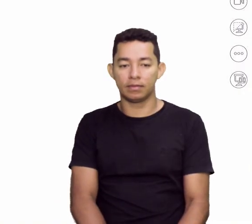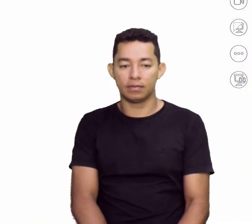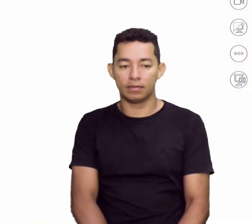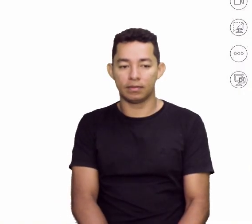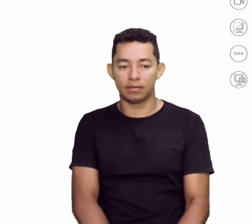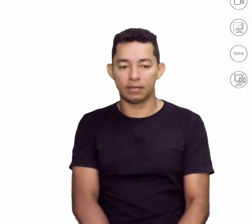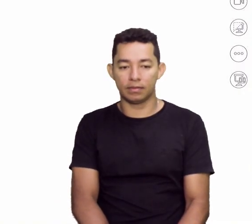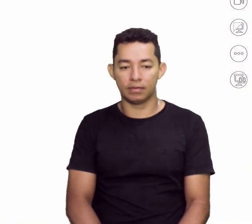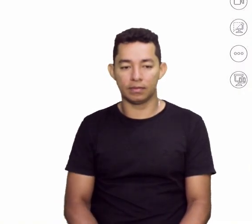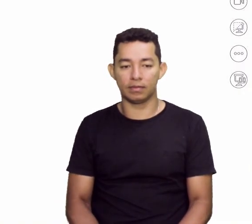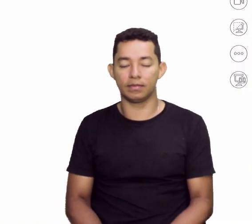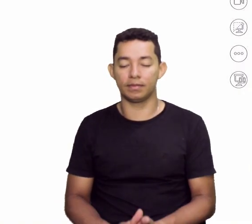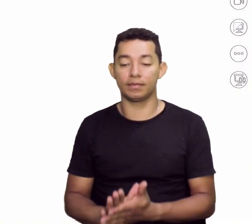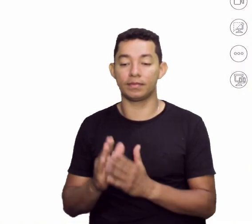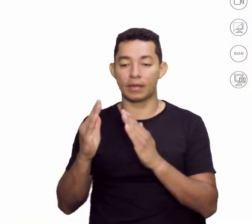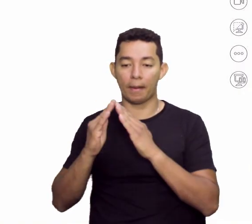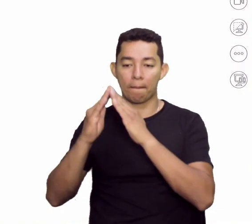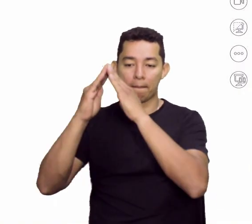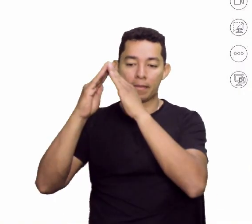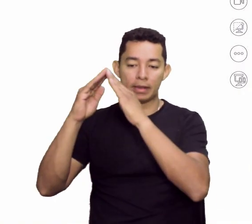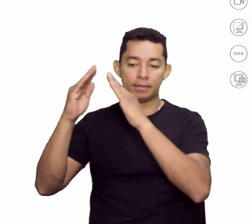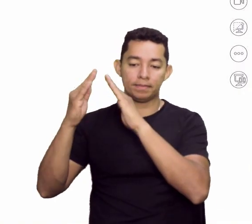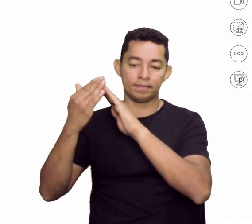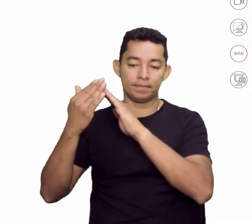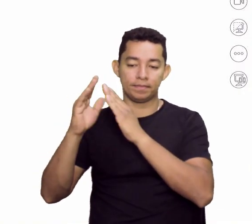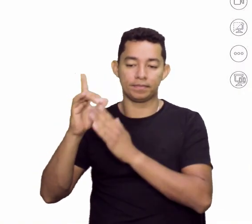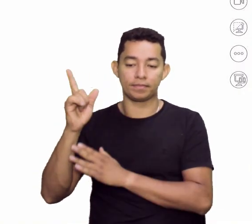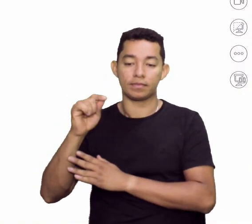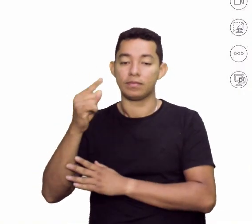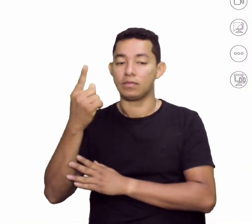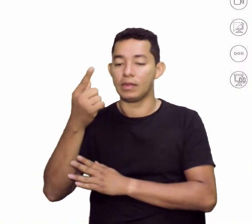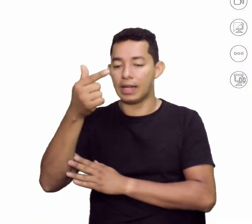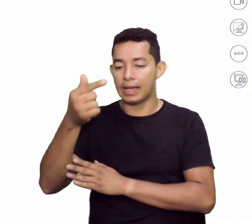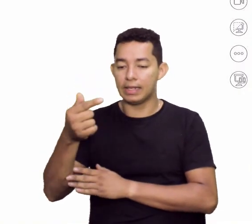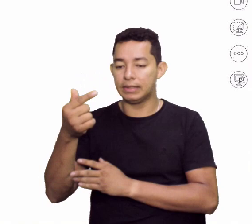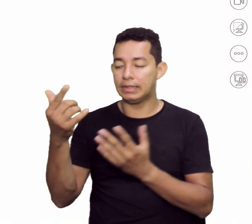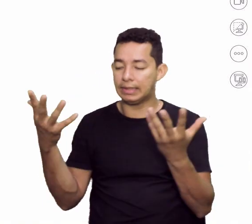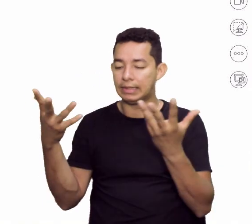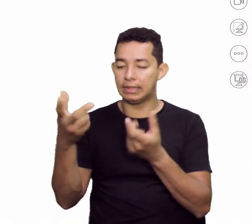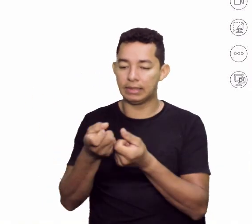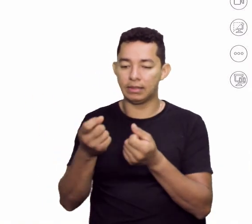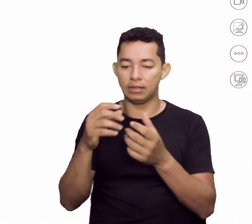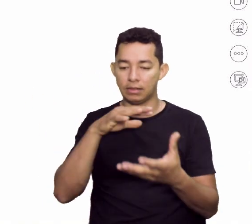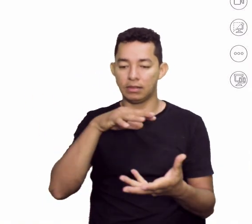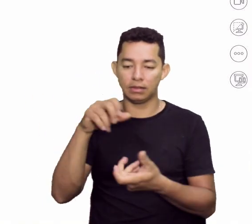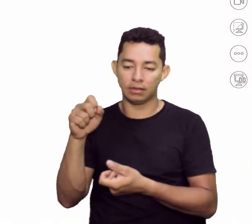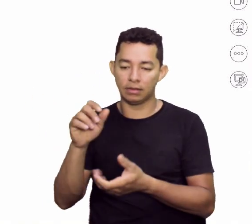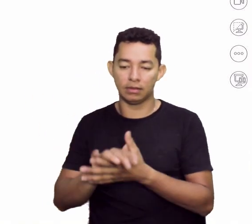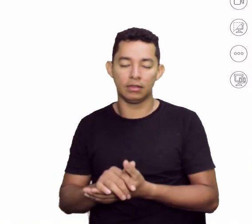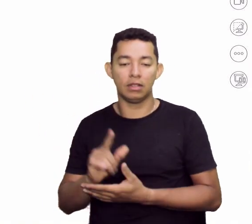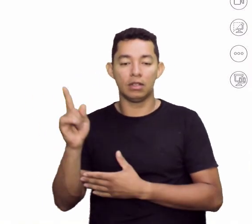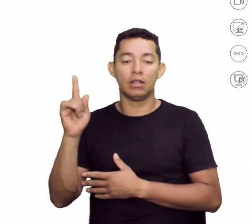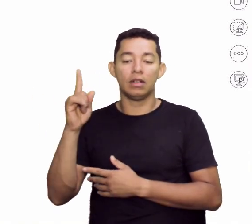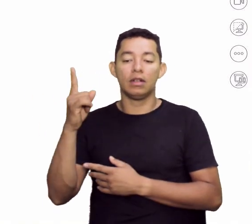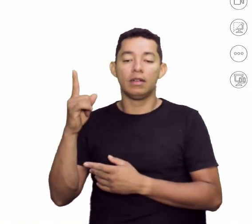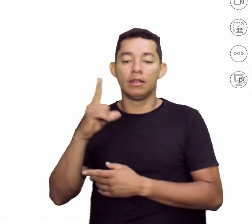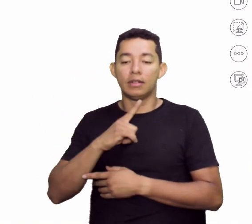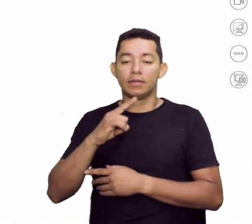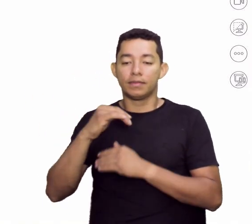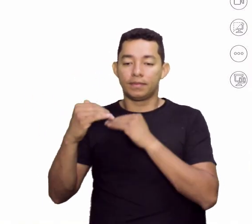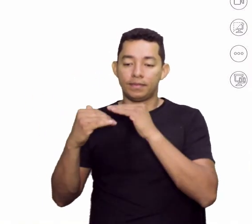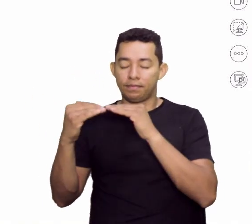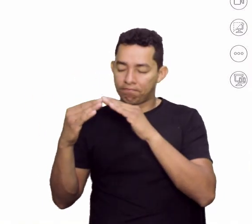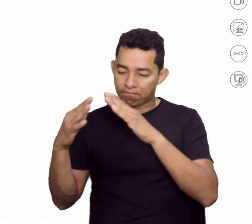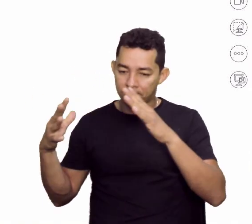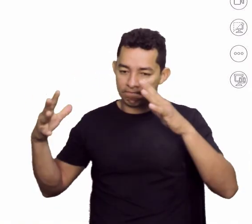As pirâmides, tá? Considerada uma das 7 maravilhas do mundo, as pirâmides são